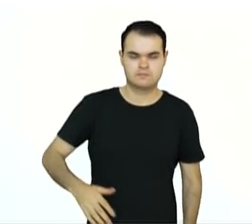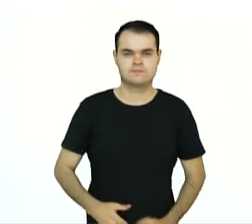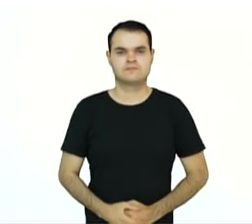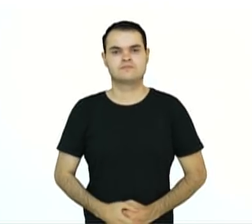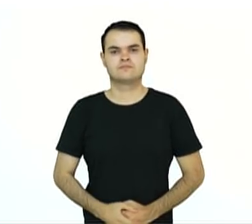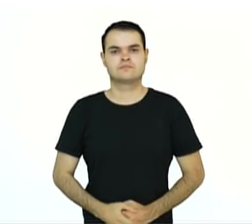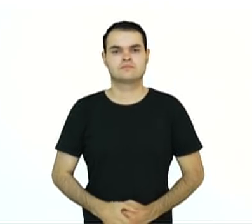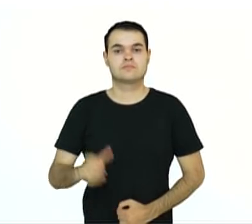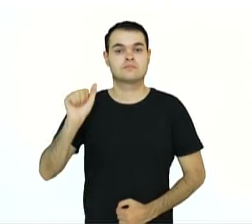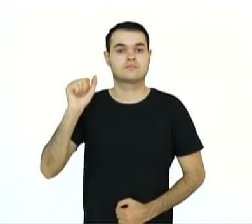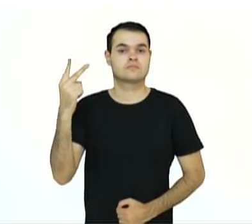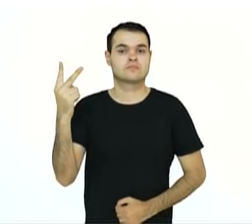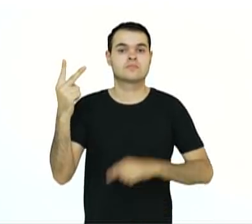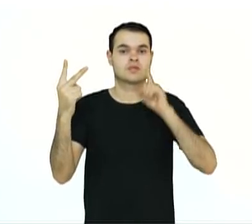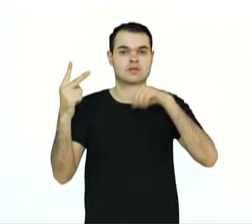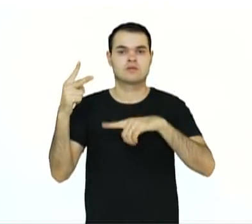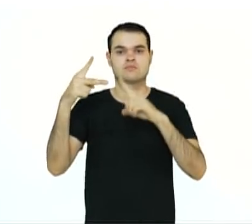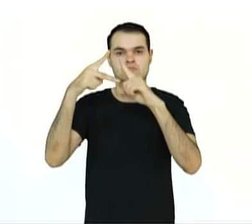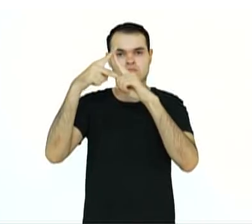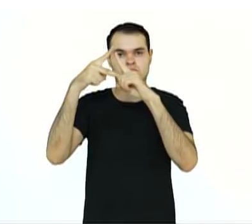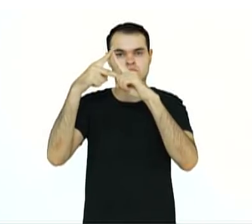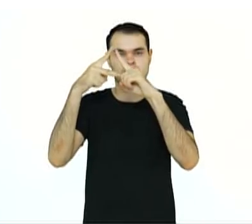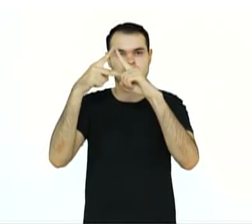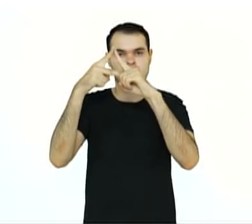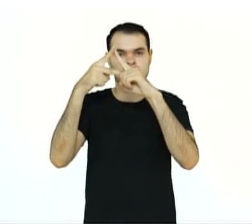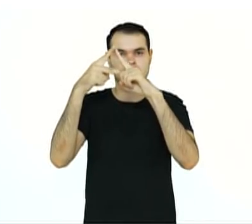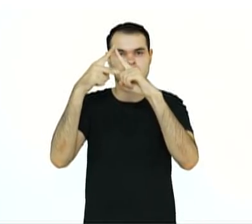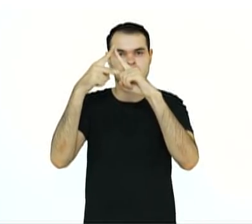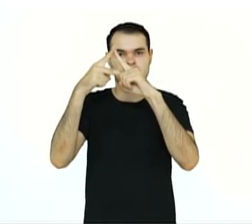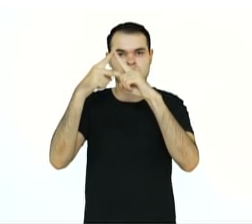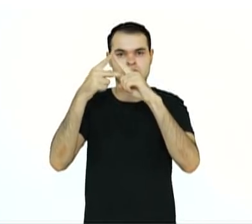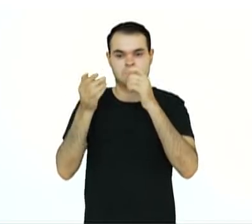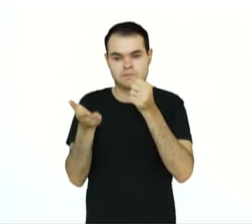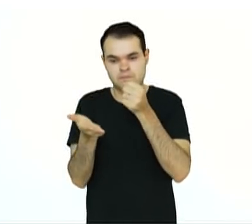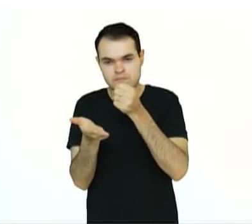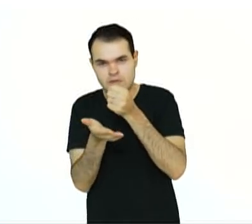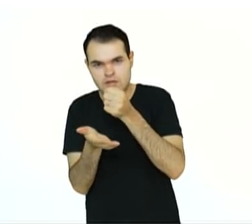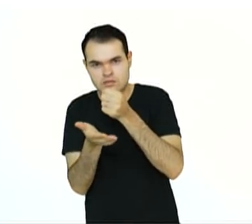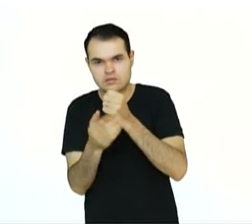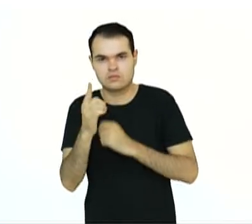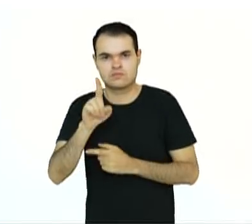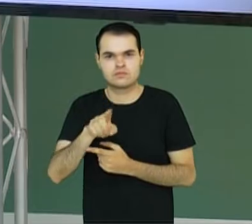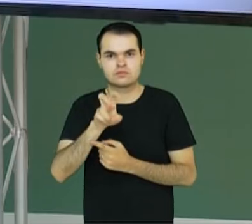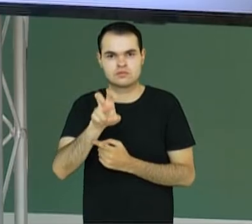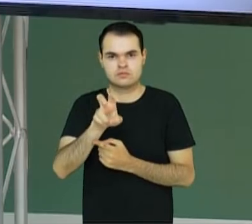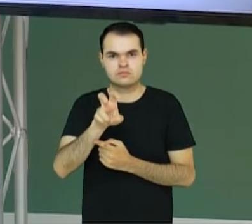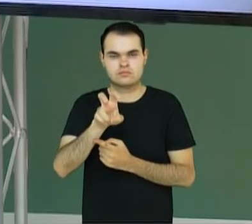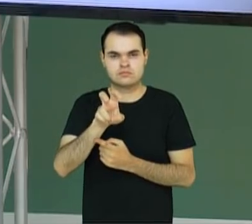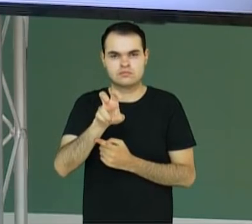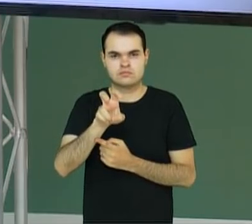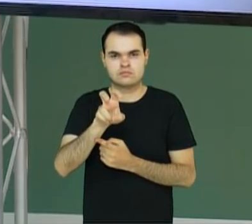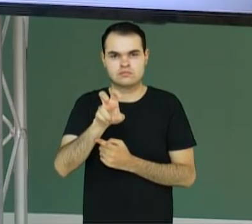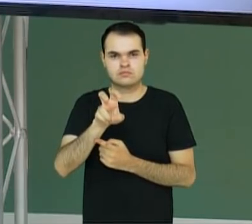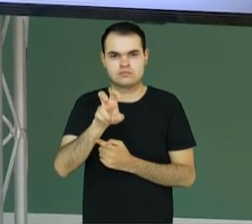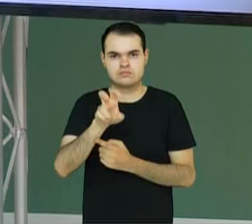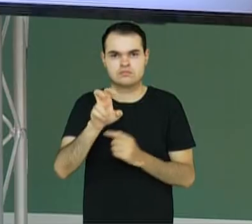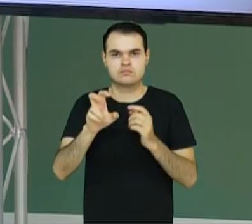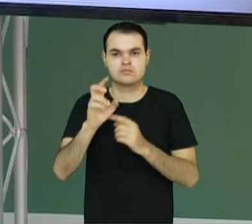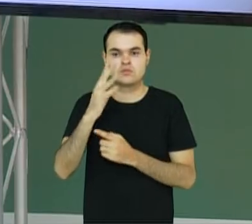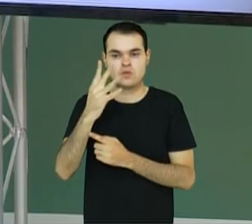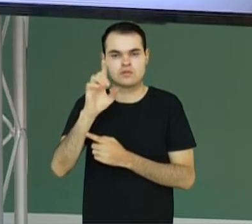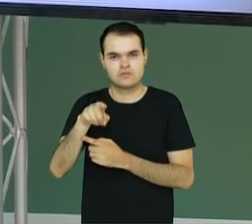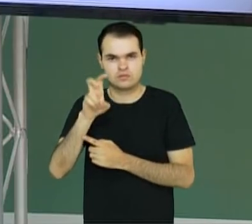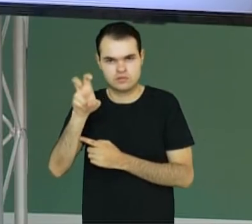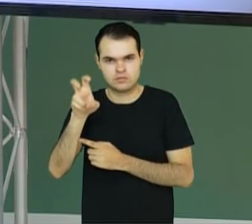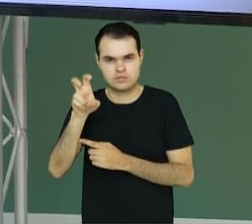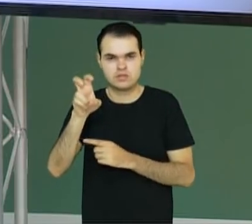A área 2 é um triângulo. Esse triângulo tem base 1,5, né? Aliás, 1,5, 1,5, 1,5, 4,5